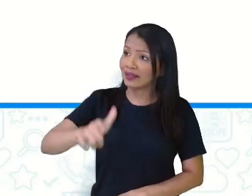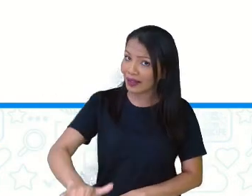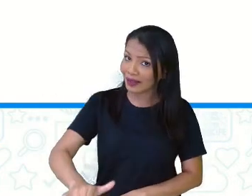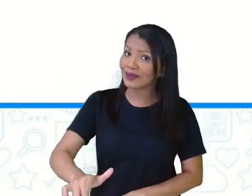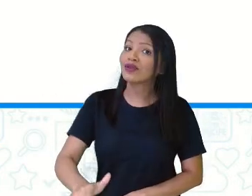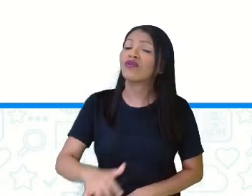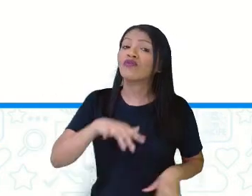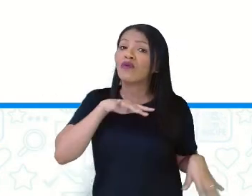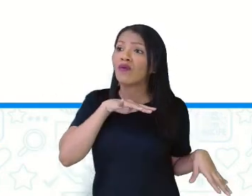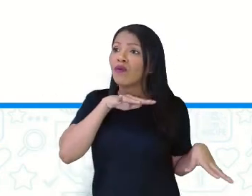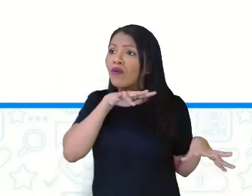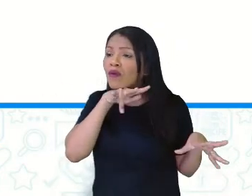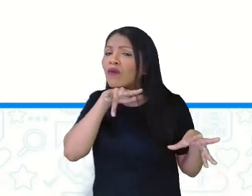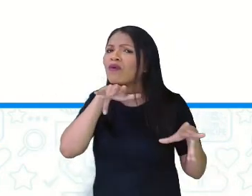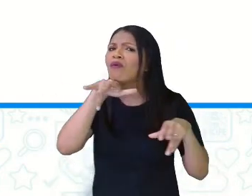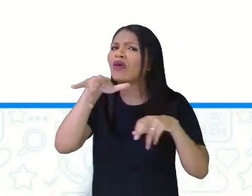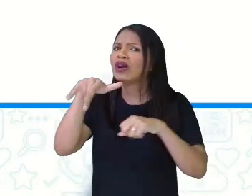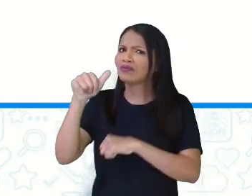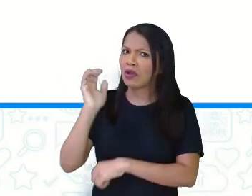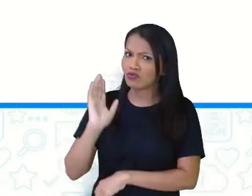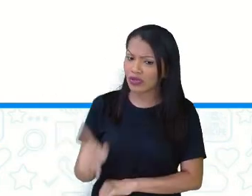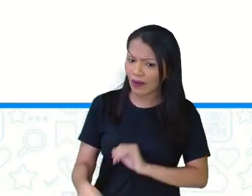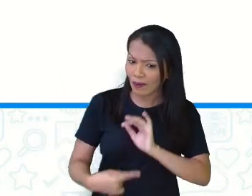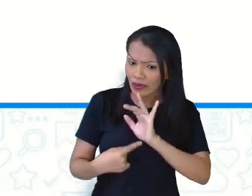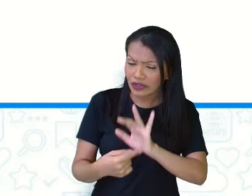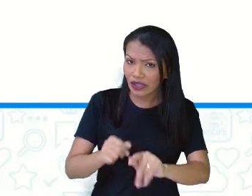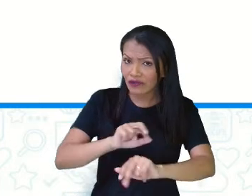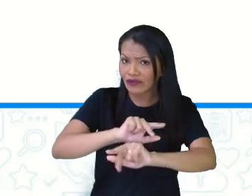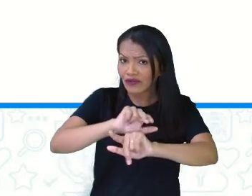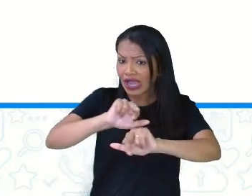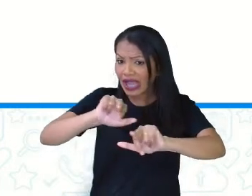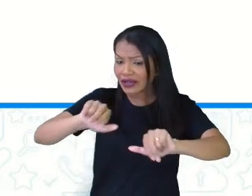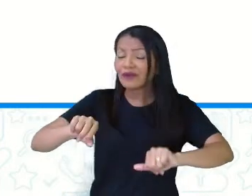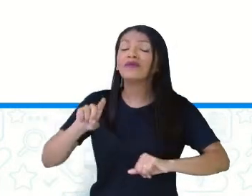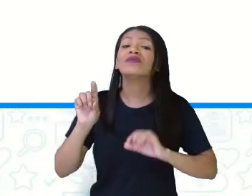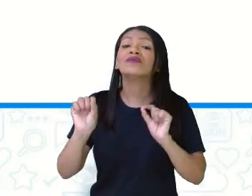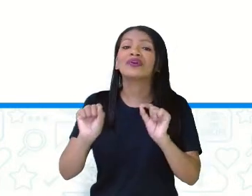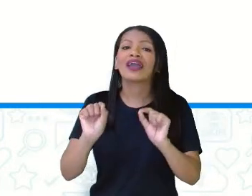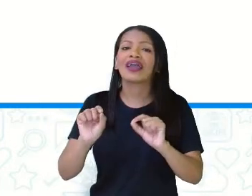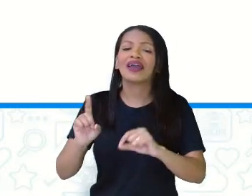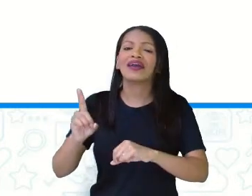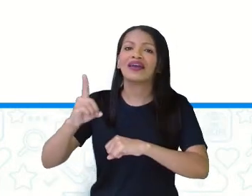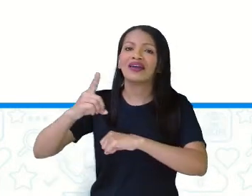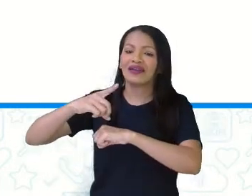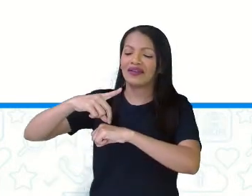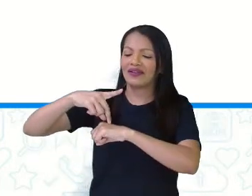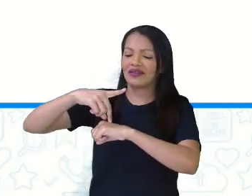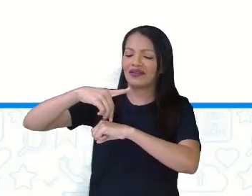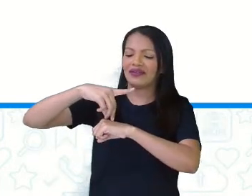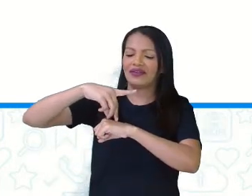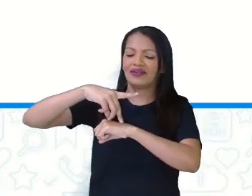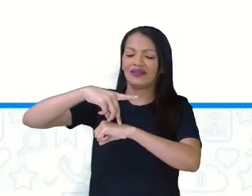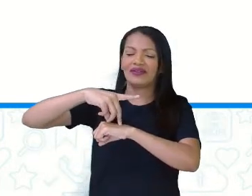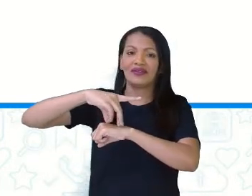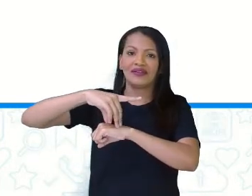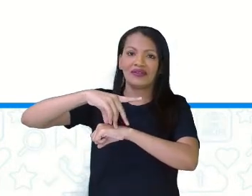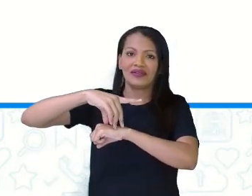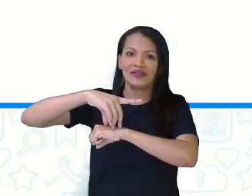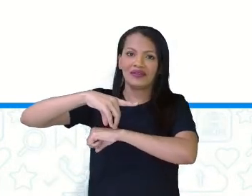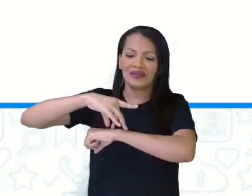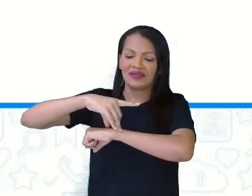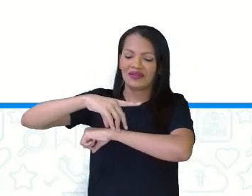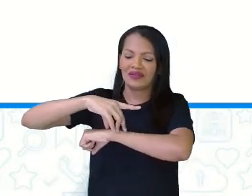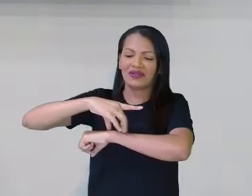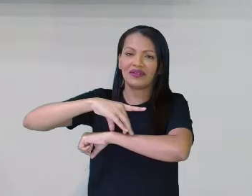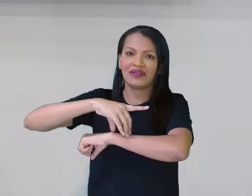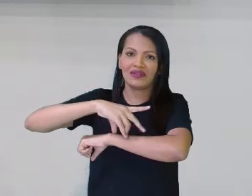aquele animal que eu já trouxe várias vezes aqui, o dinossauro. E eu vou trazer uma matéria bastante